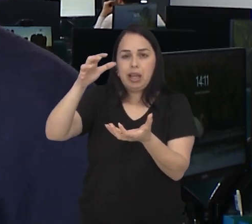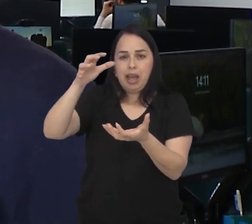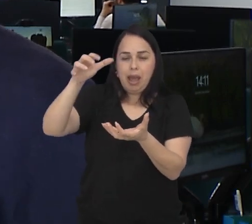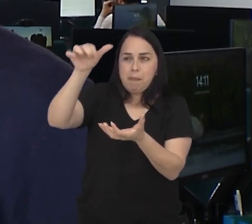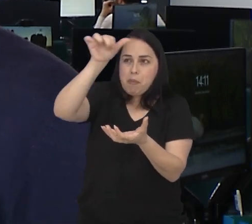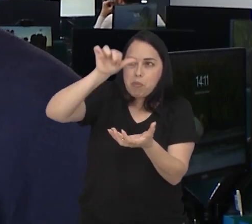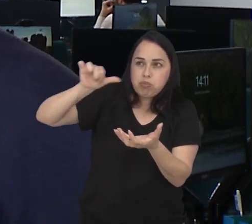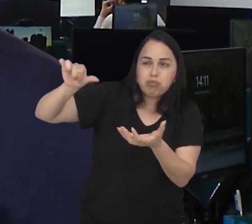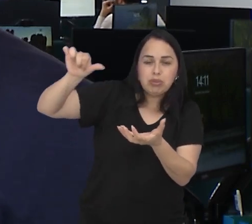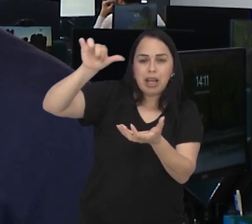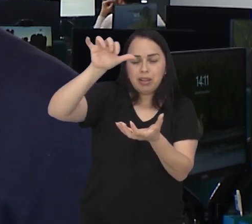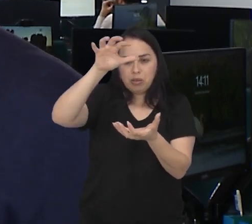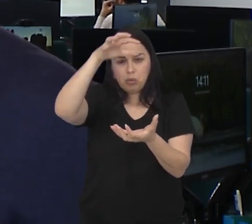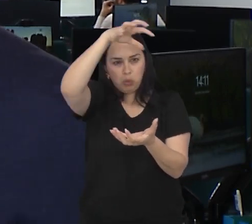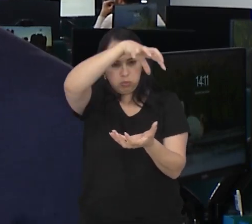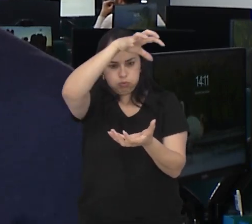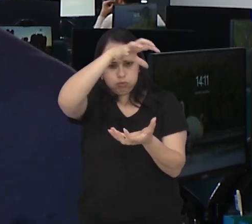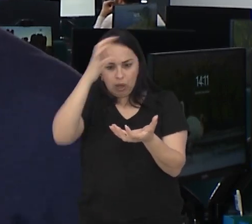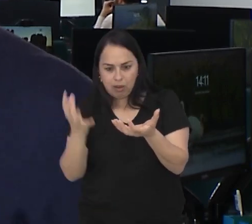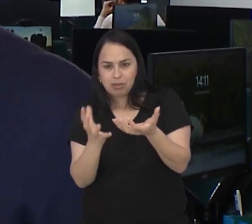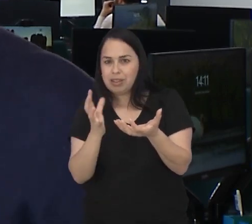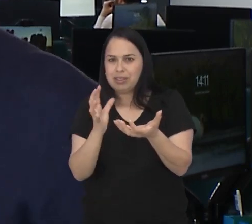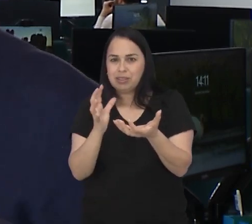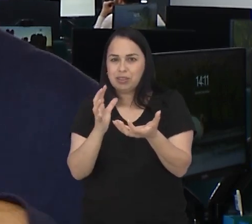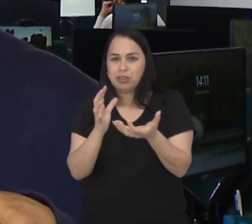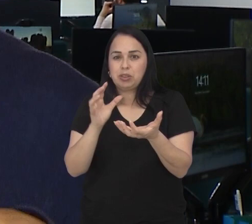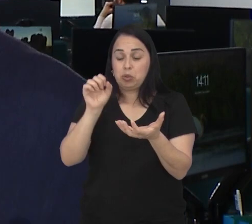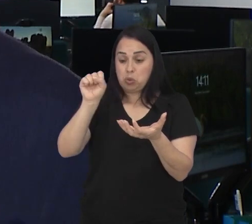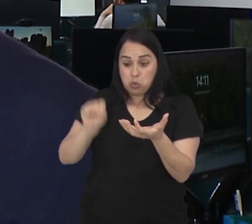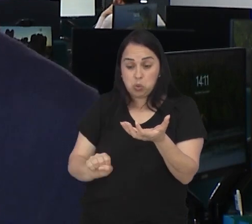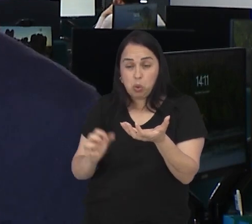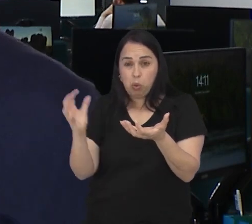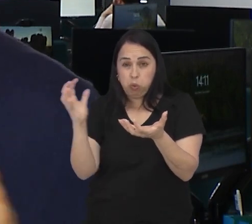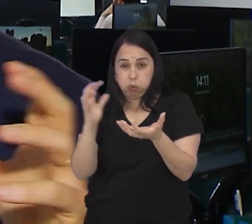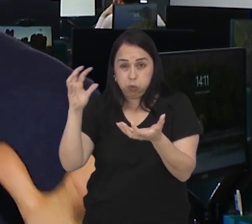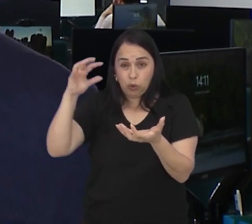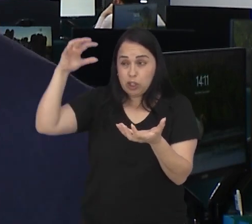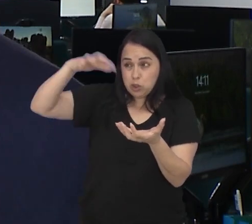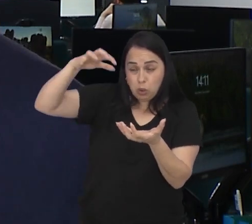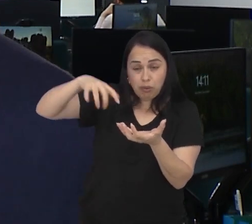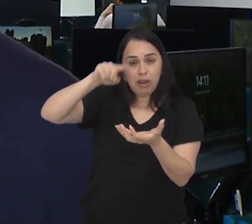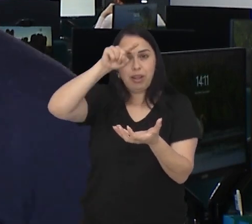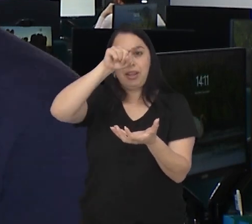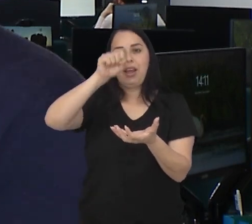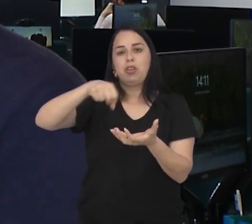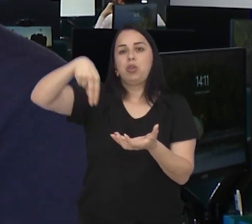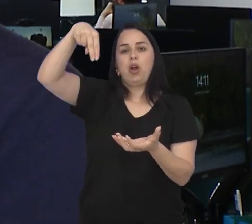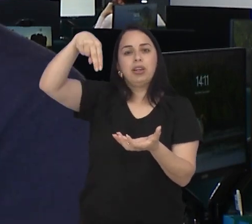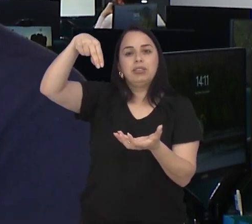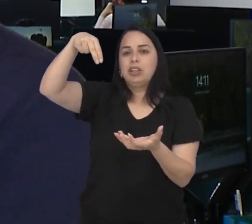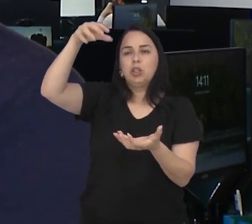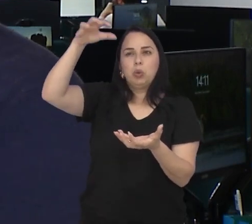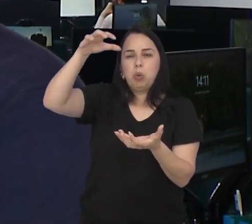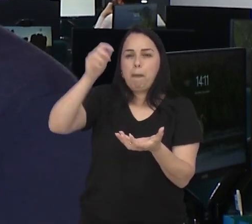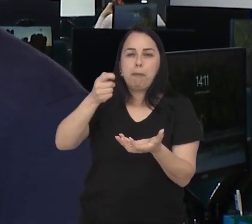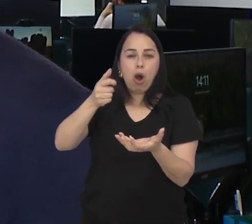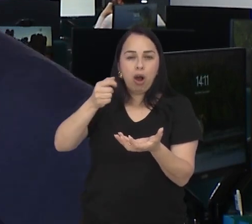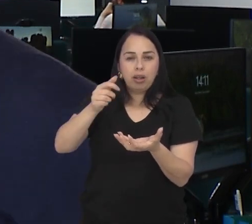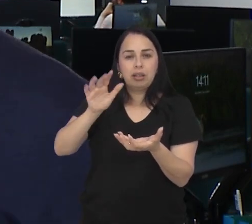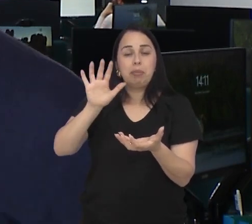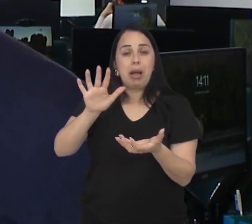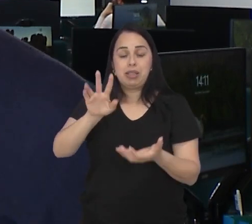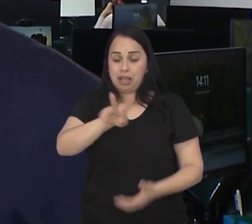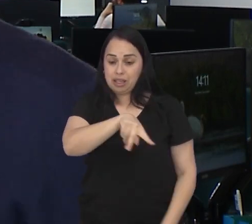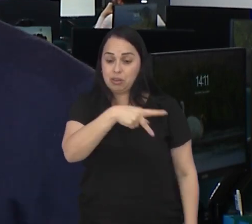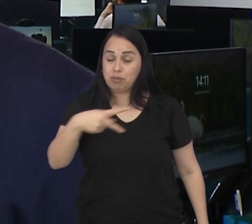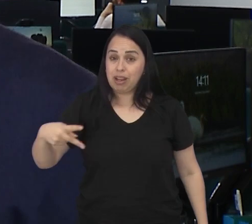Então a influência dele é modificar as áreas de chuva no país como um todo. Mais chuva no sul, menos chuva no norte e nordeste. A